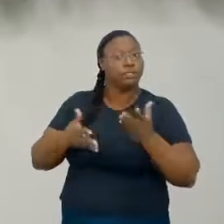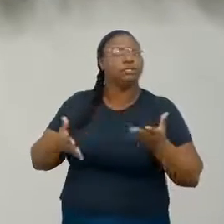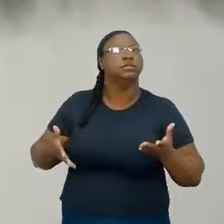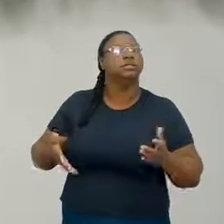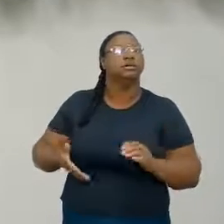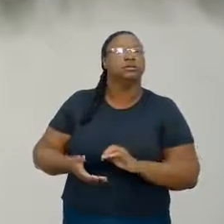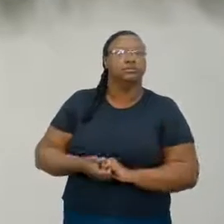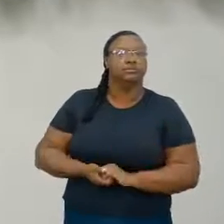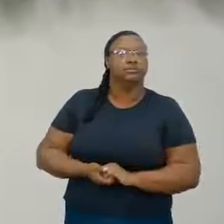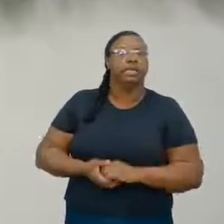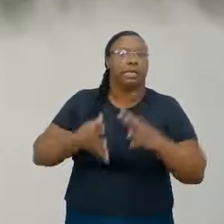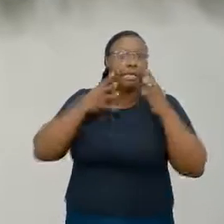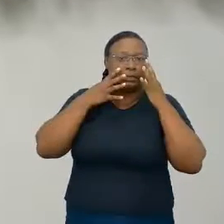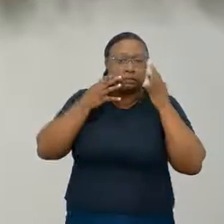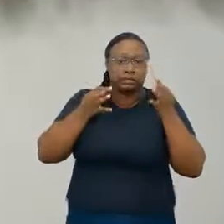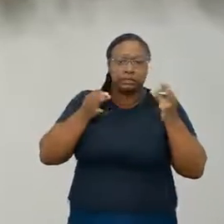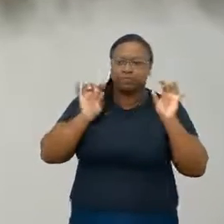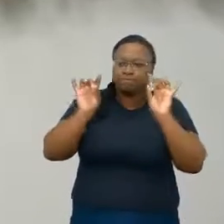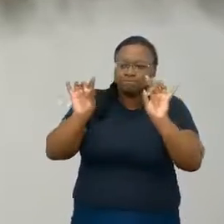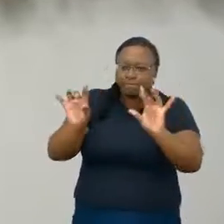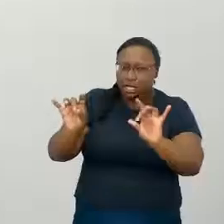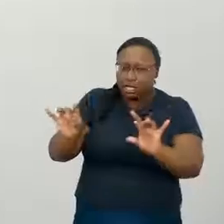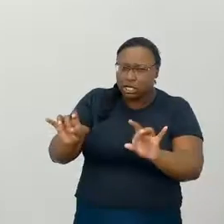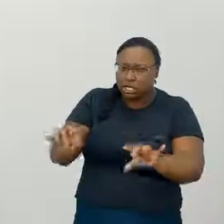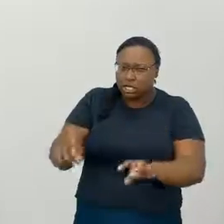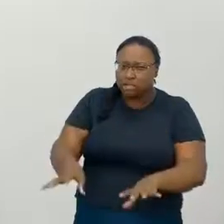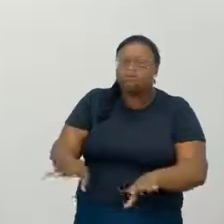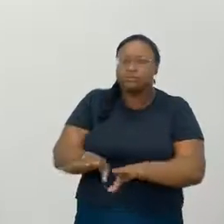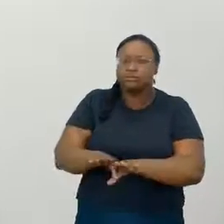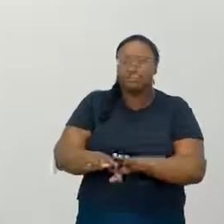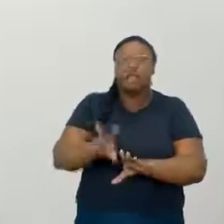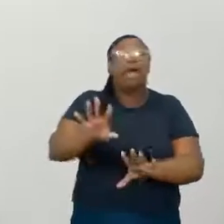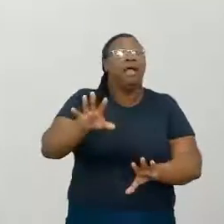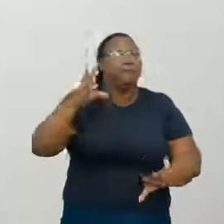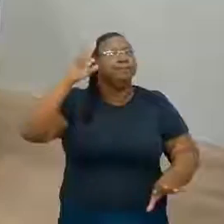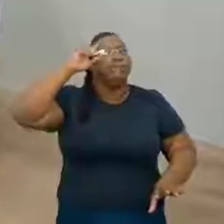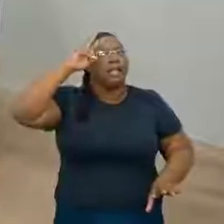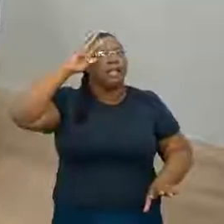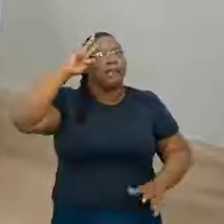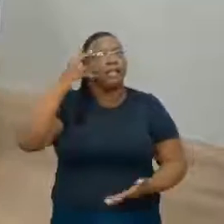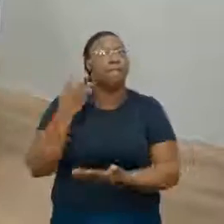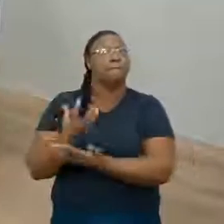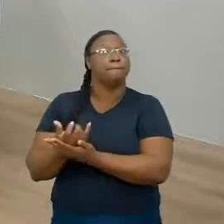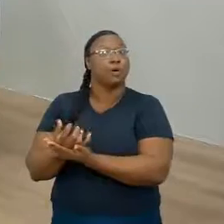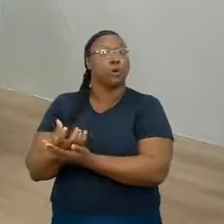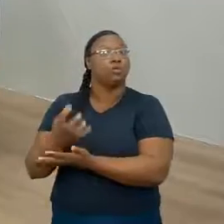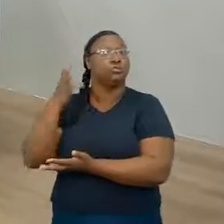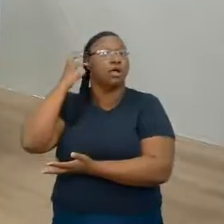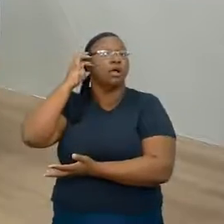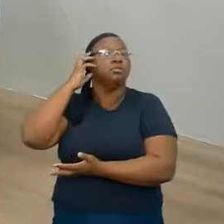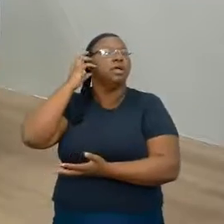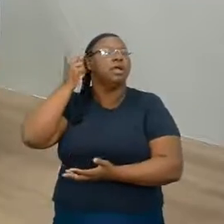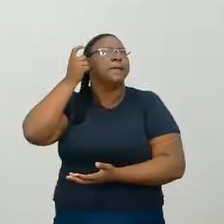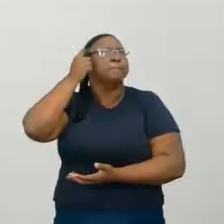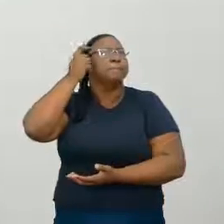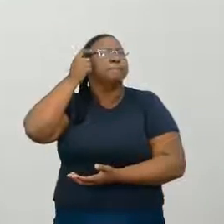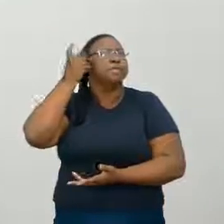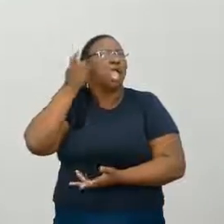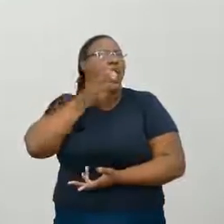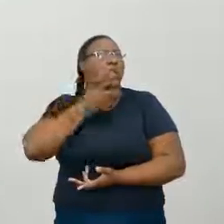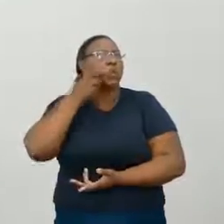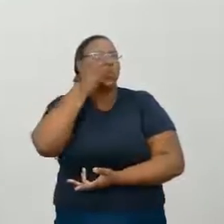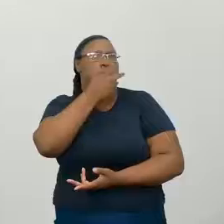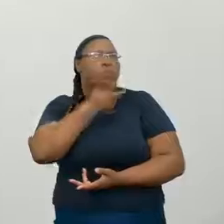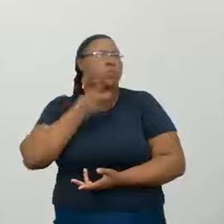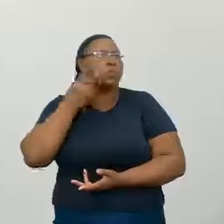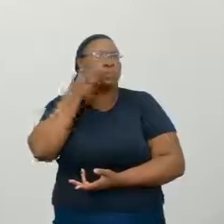estar atento também a esses detalhes, não é isso? E também lembrar, né, que a gente está falando de podcast, de repente a gente tem a ideia de que fica só no campo da